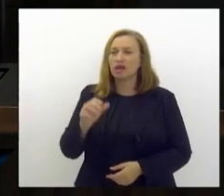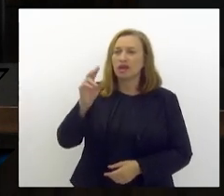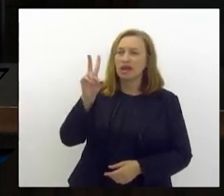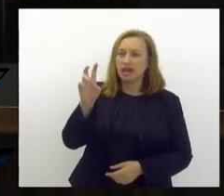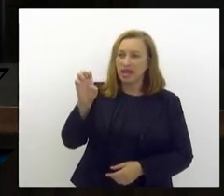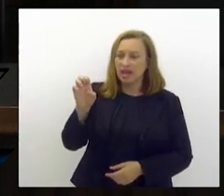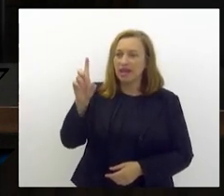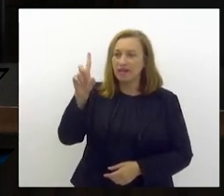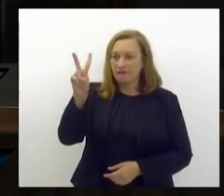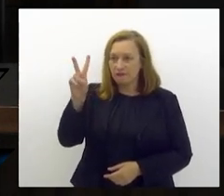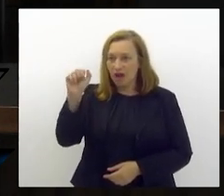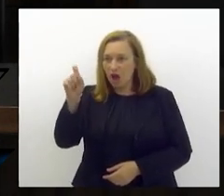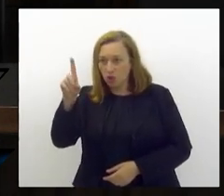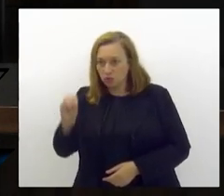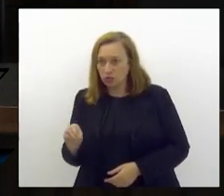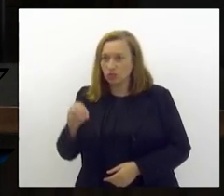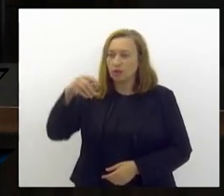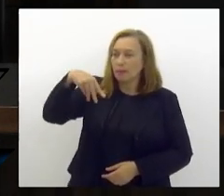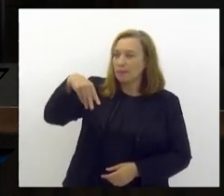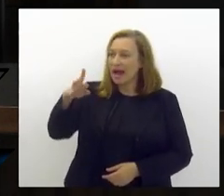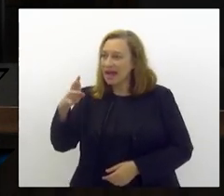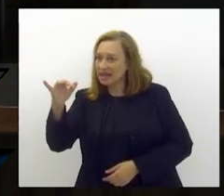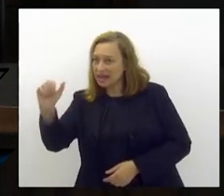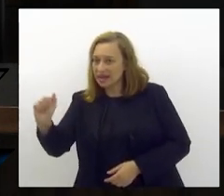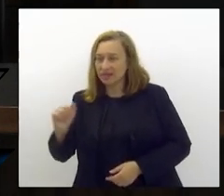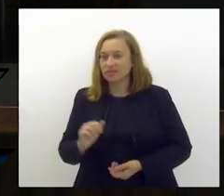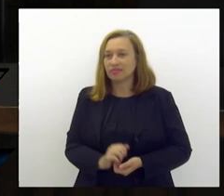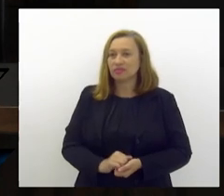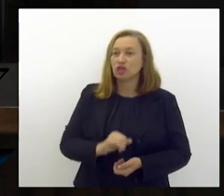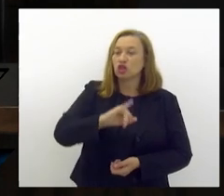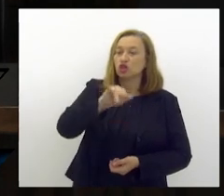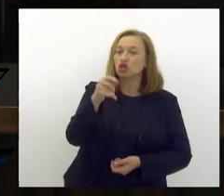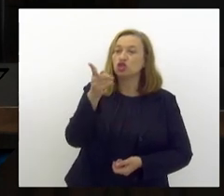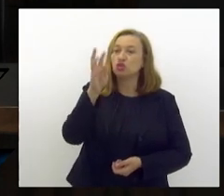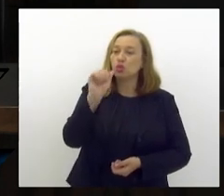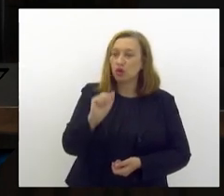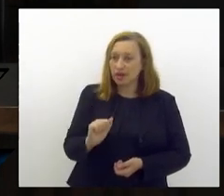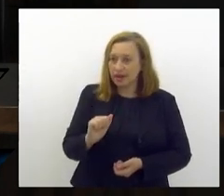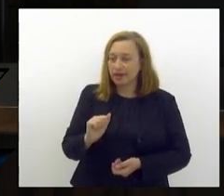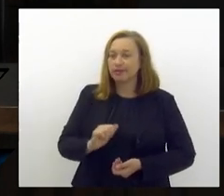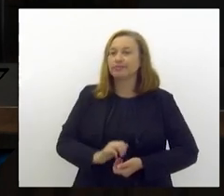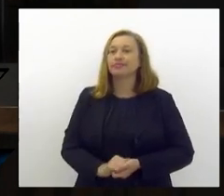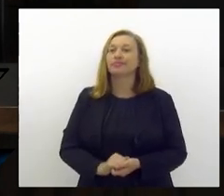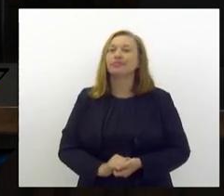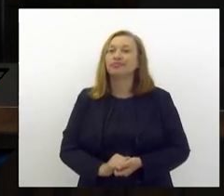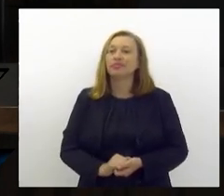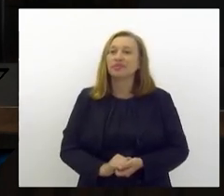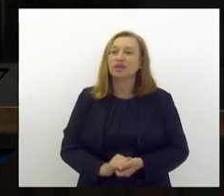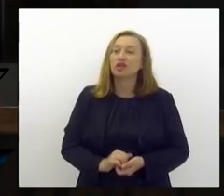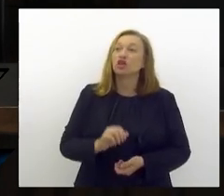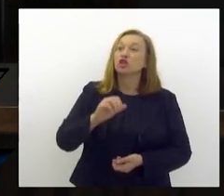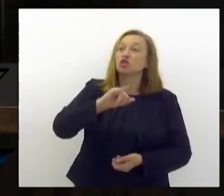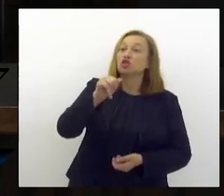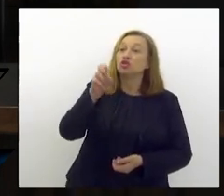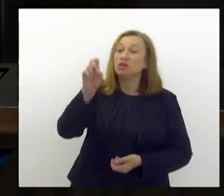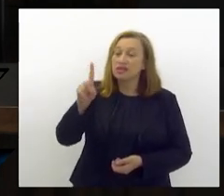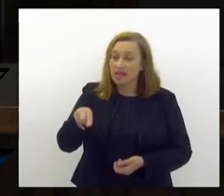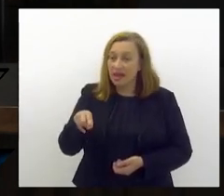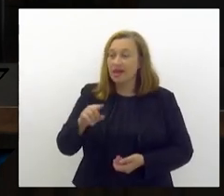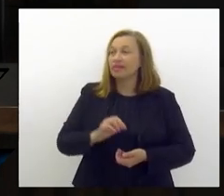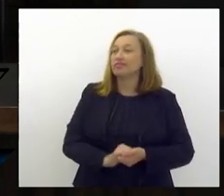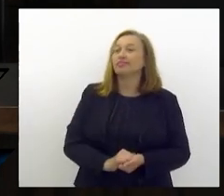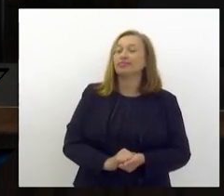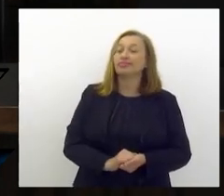Silva, José Maria da Silva, Júlia Maria Frazão Pontes, José Arnaldo